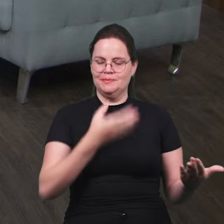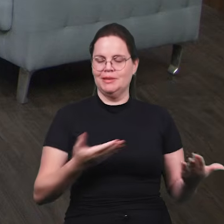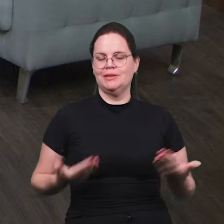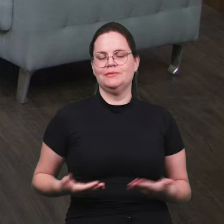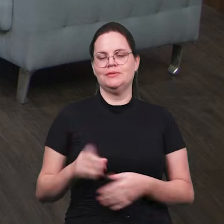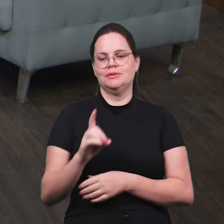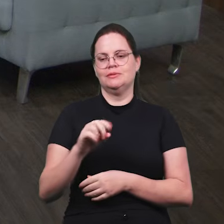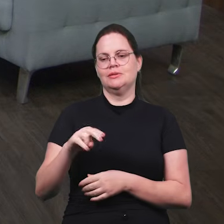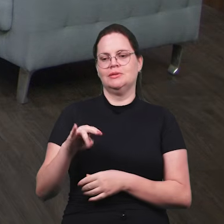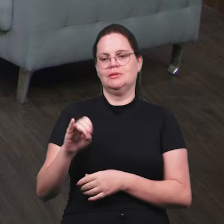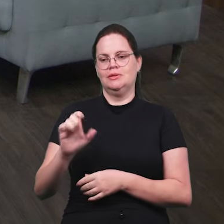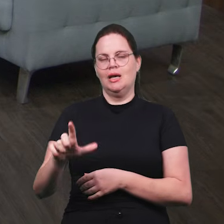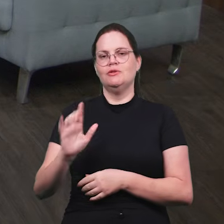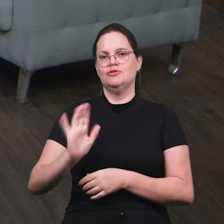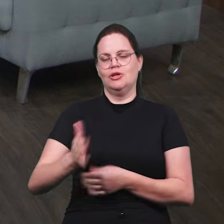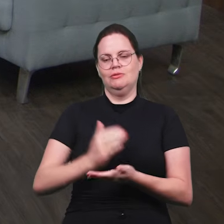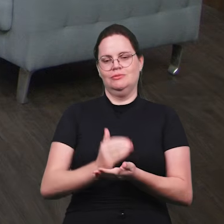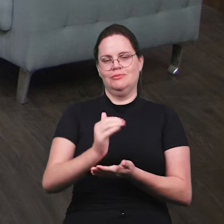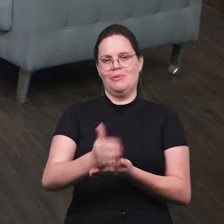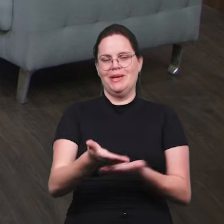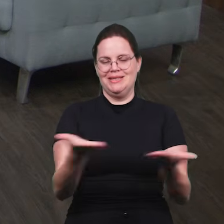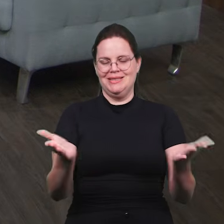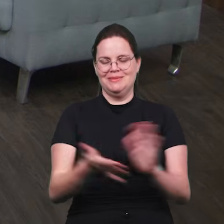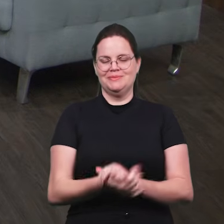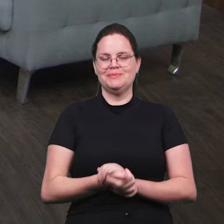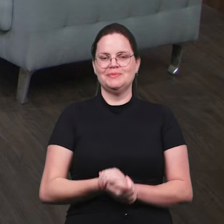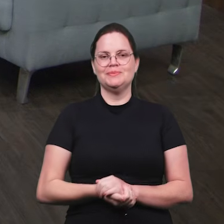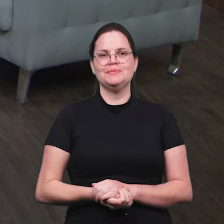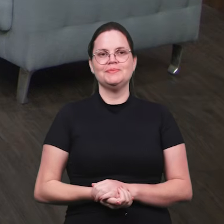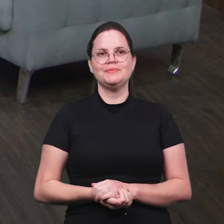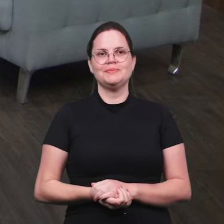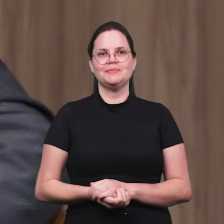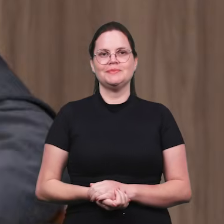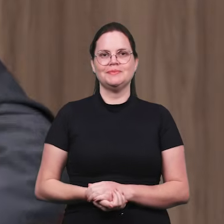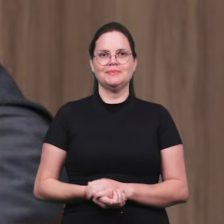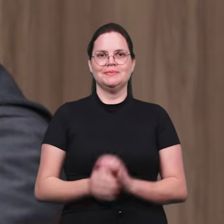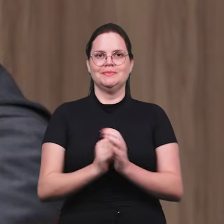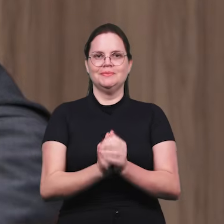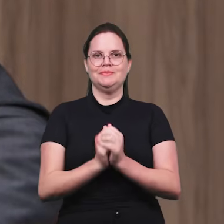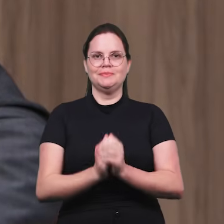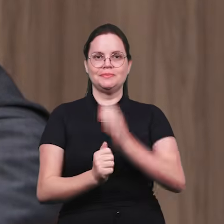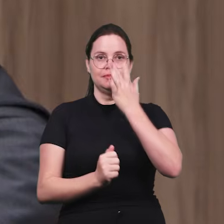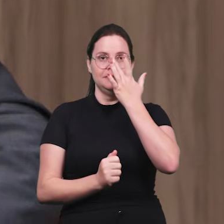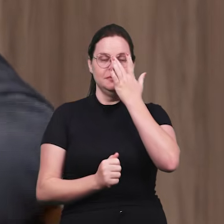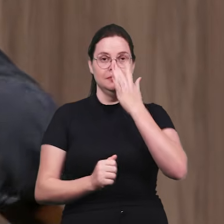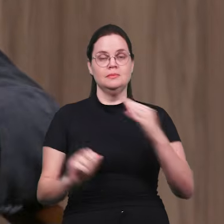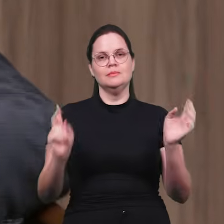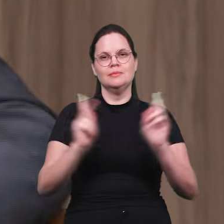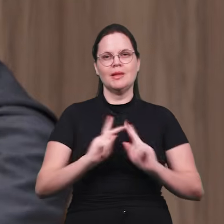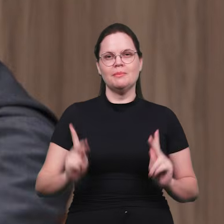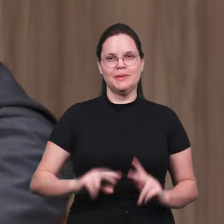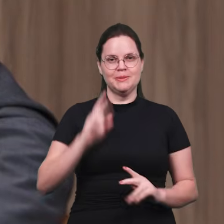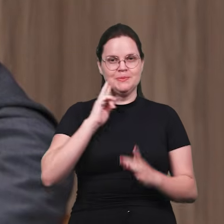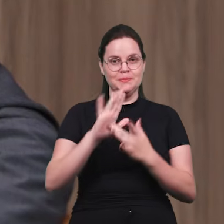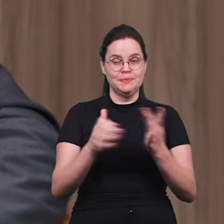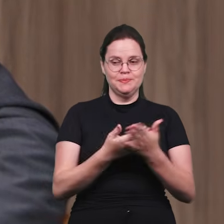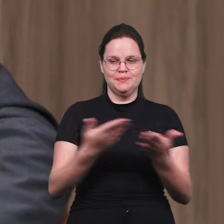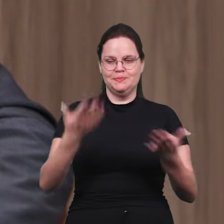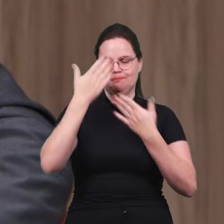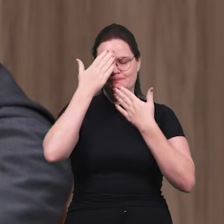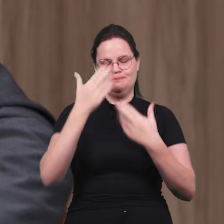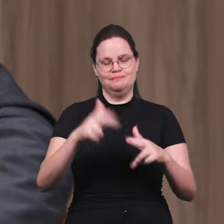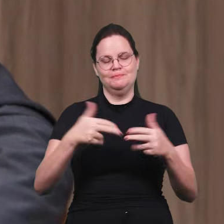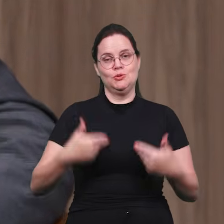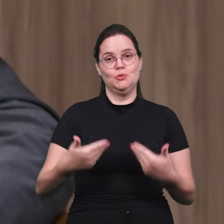Daniel Perini. Já passo a palavra para você dar aqui uma introdução sobre o assunto. Amém, a paz do Senhor. Mais uma vez, obrigado pelo